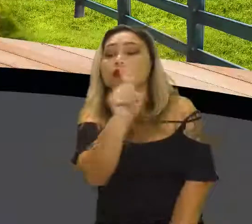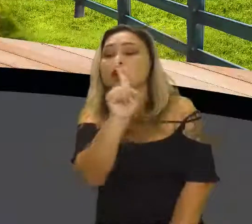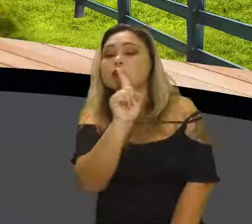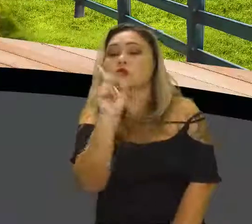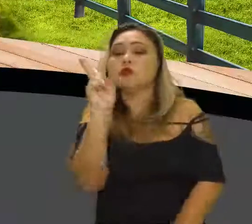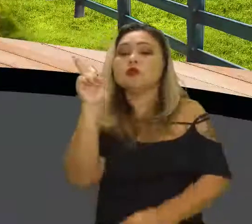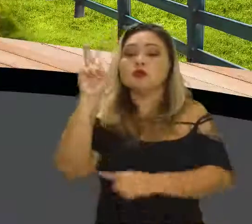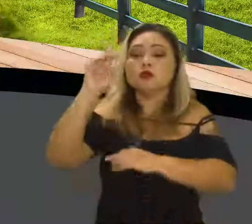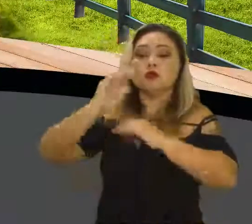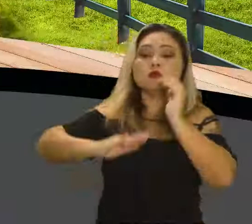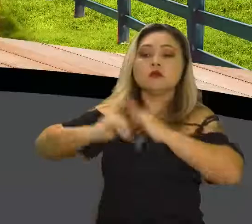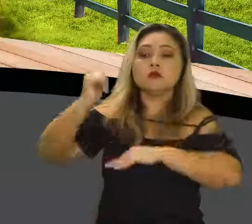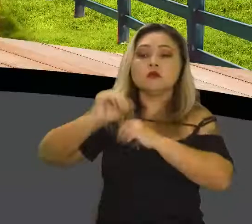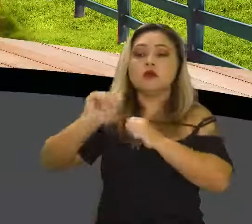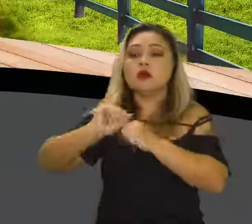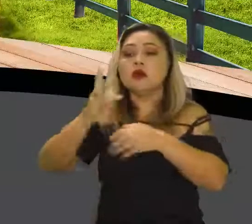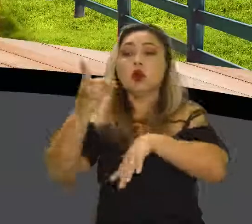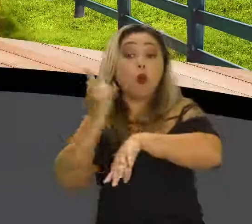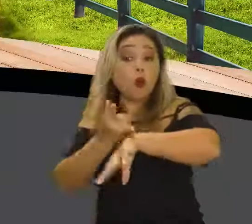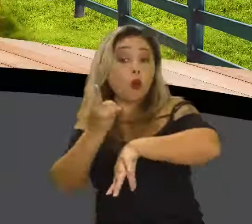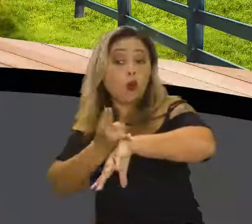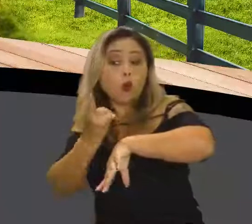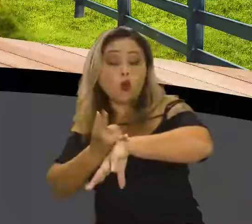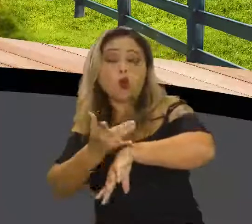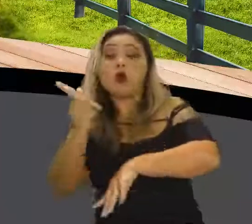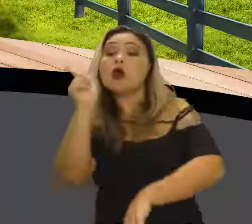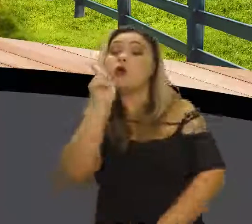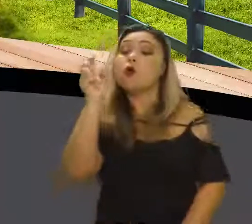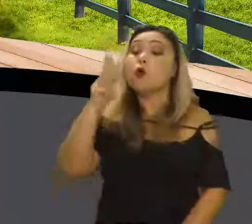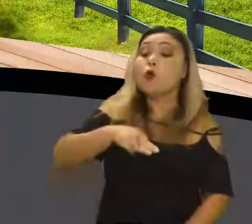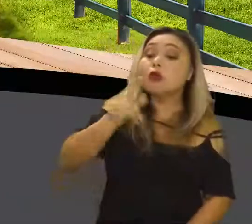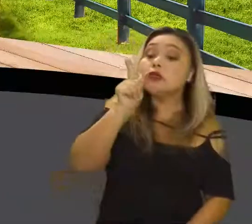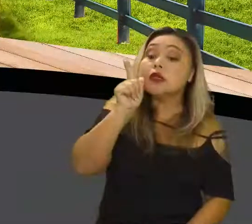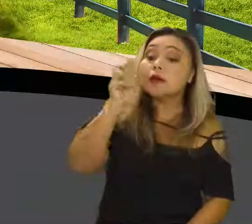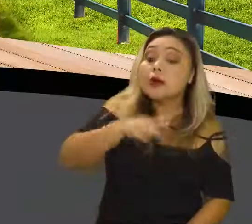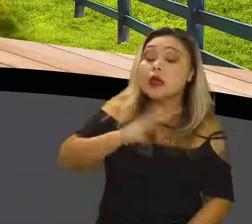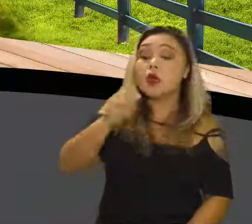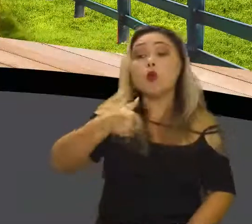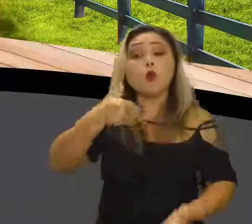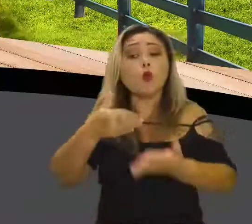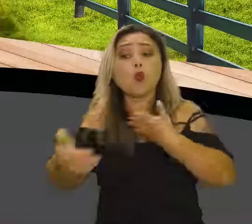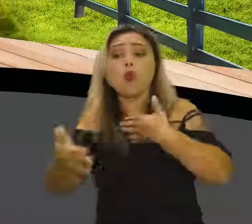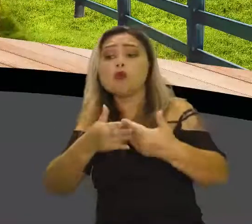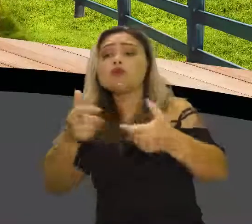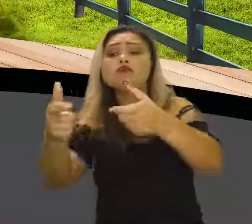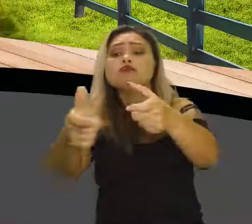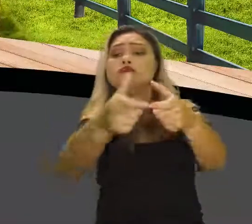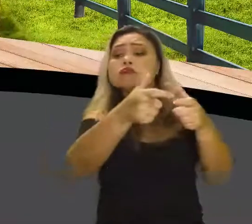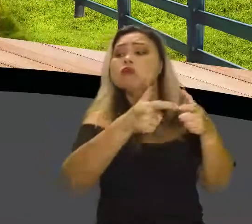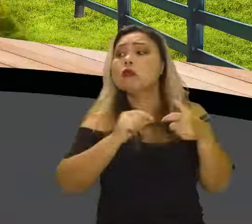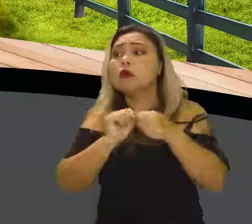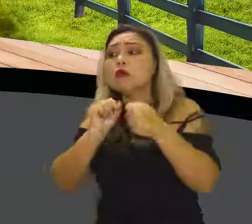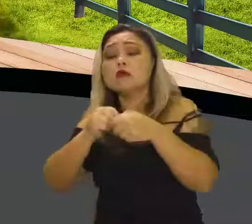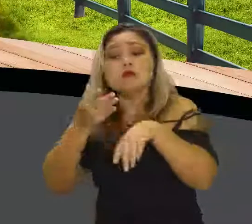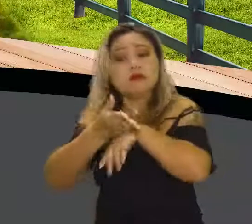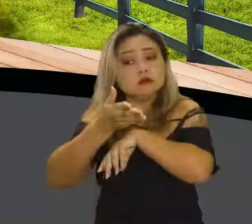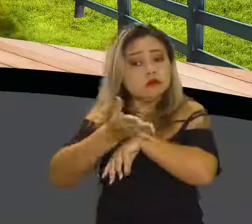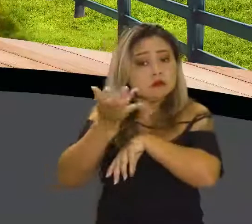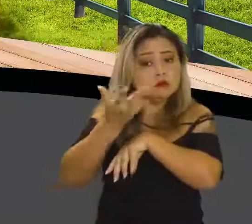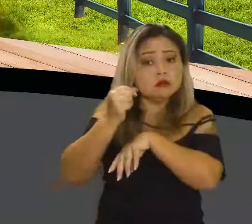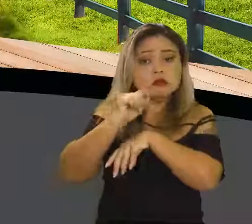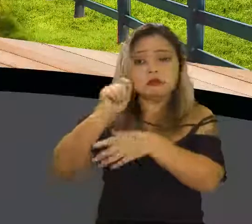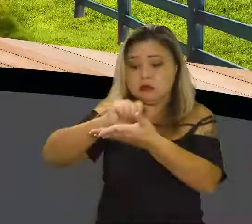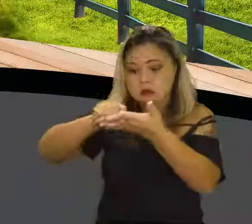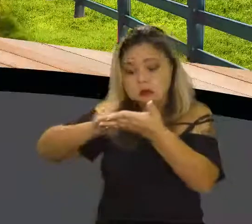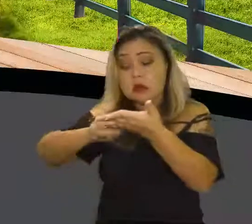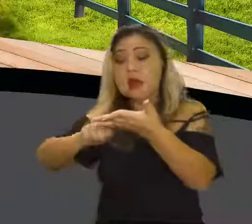os produtores lá de Seringueiras, ou Guajará-Mirim, ou qualquer comunidade que queira participar, relatou